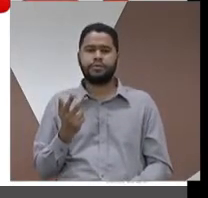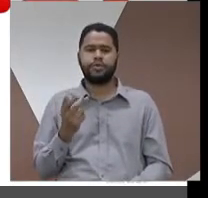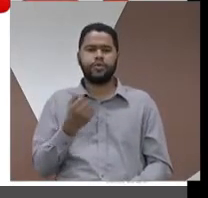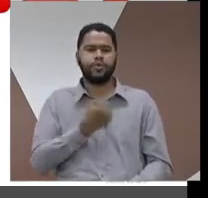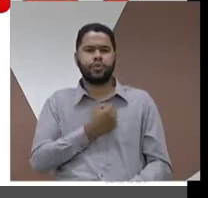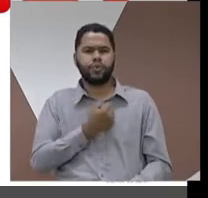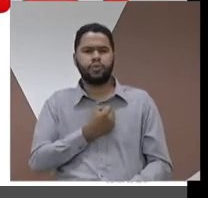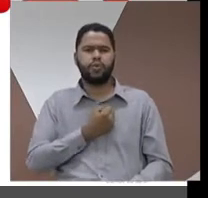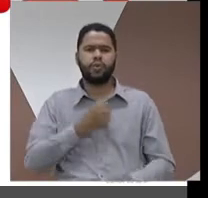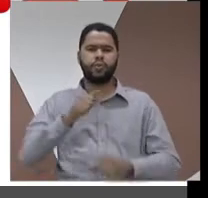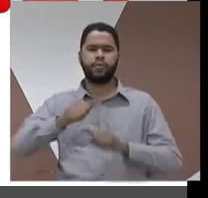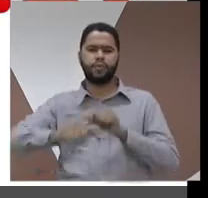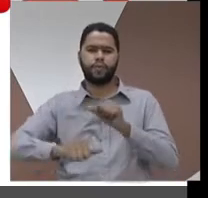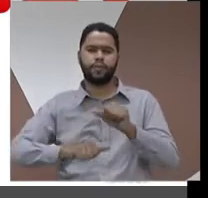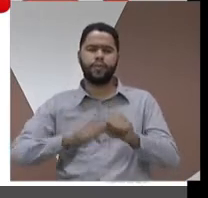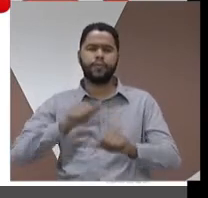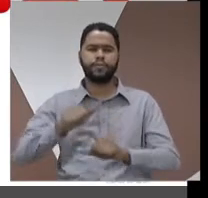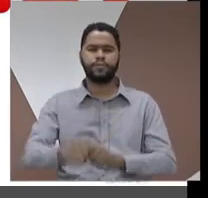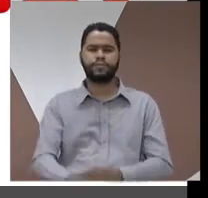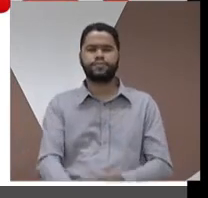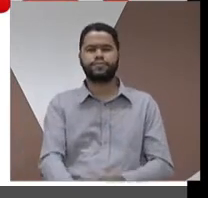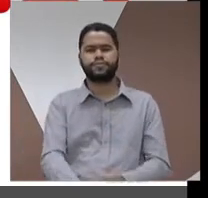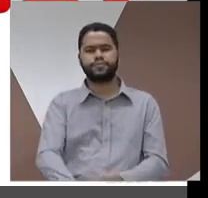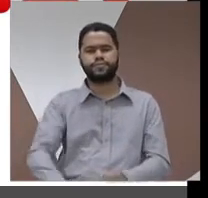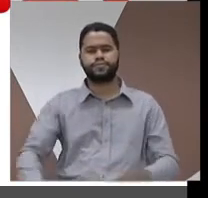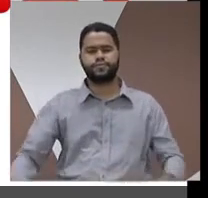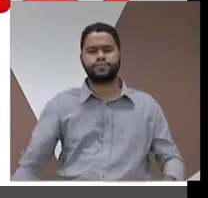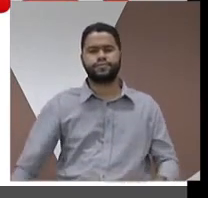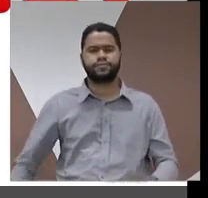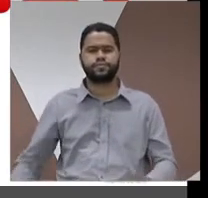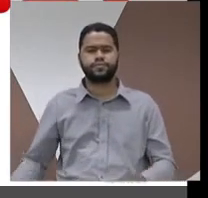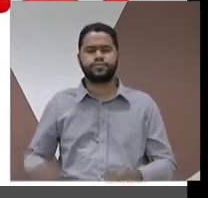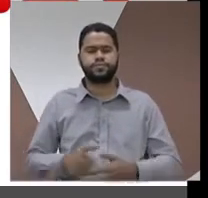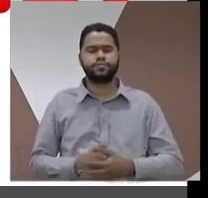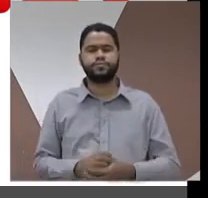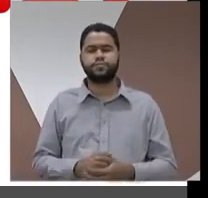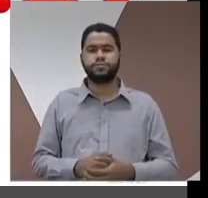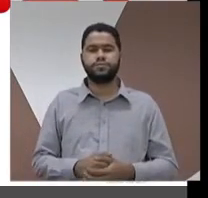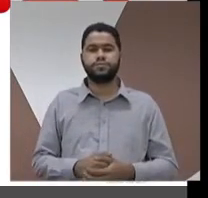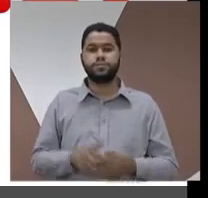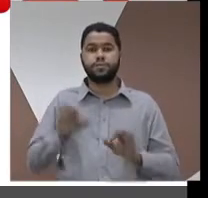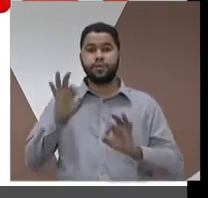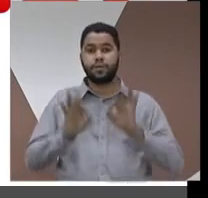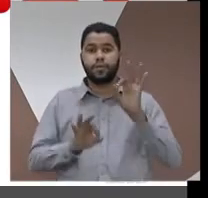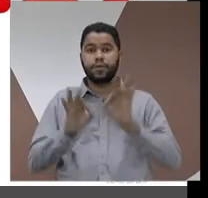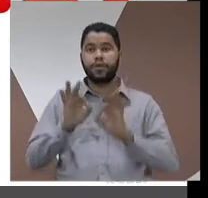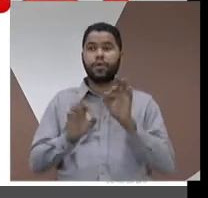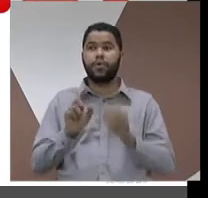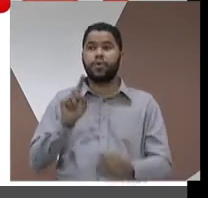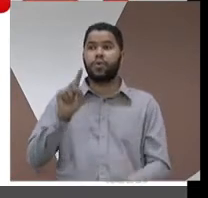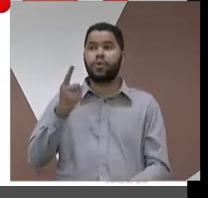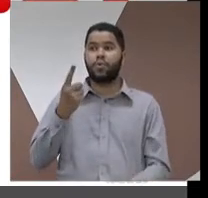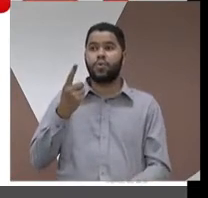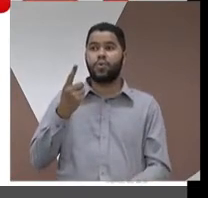números jogados aí, na fórmula dá